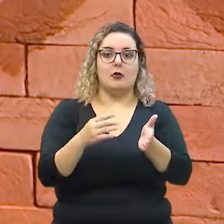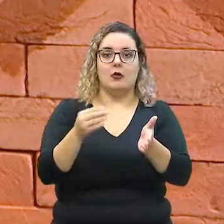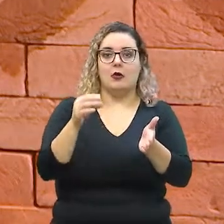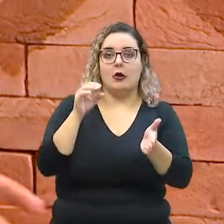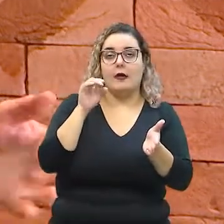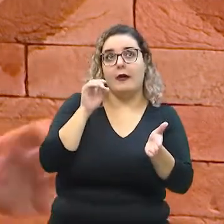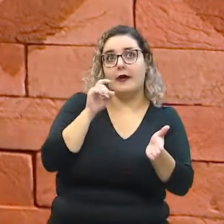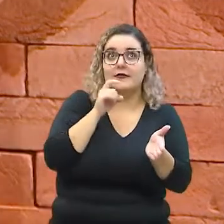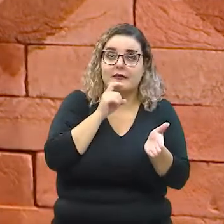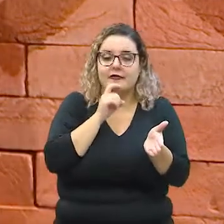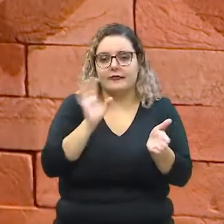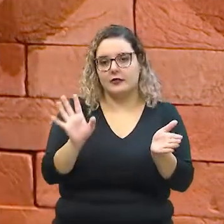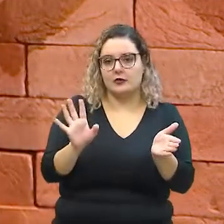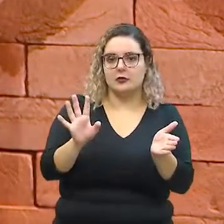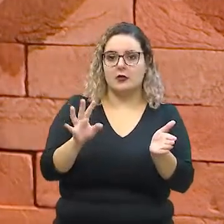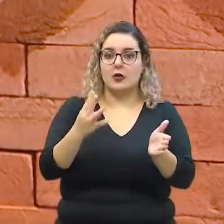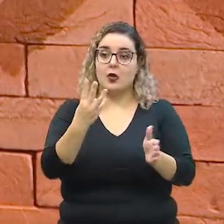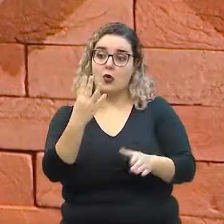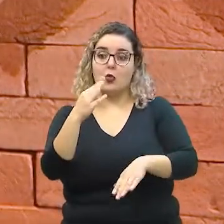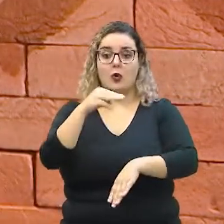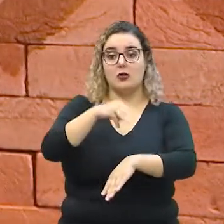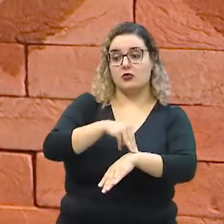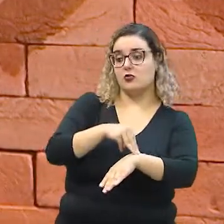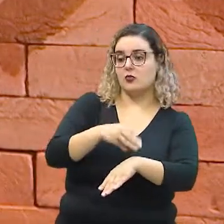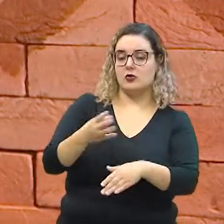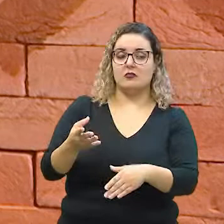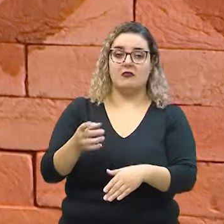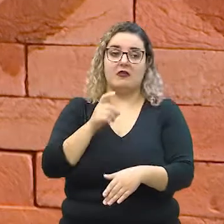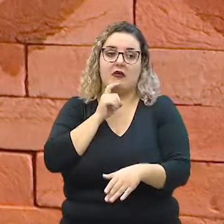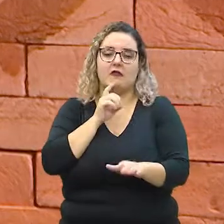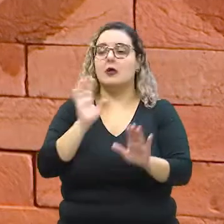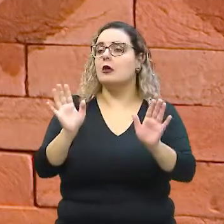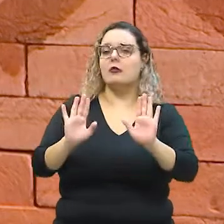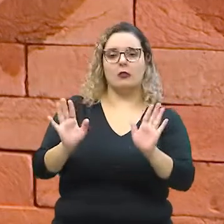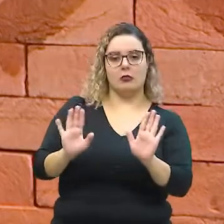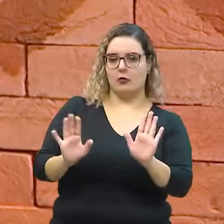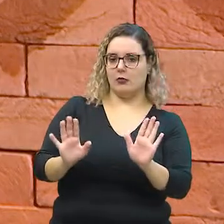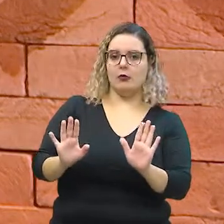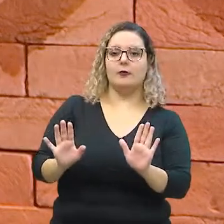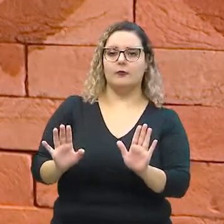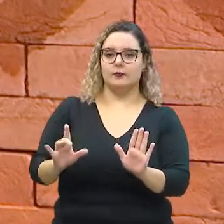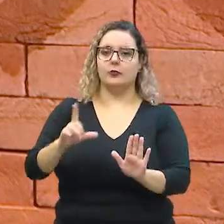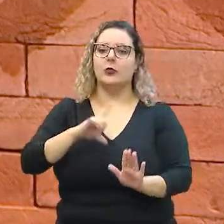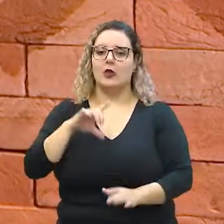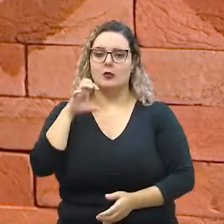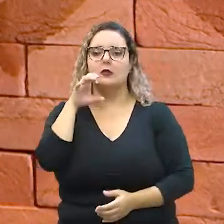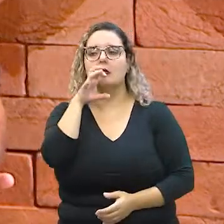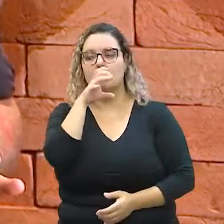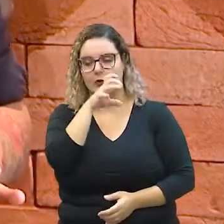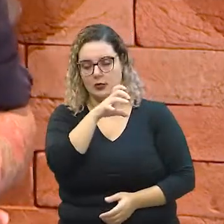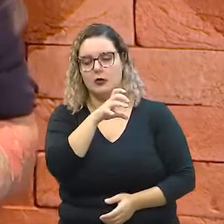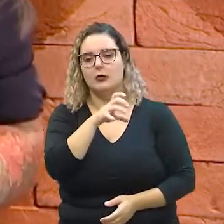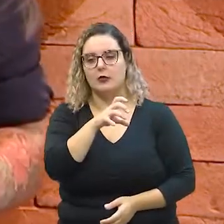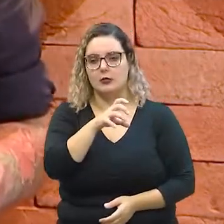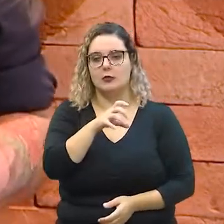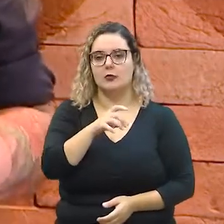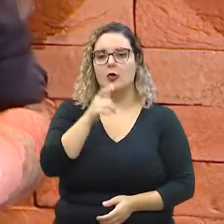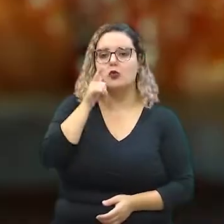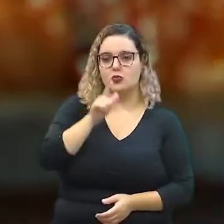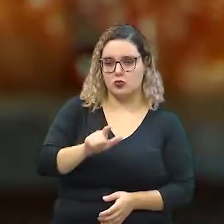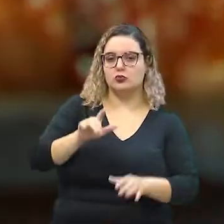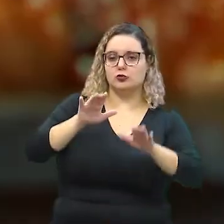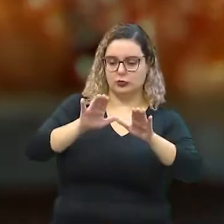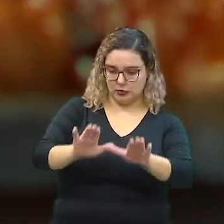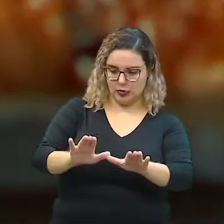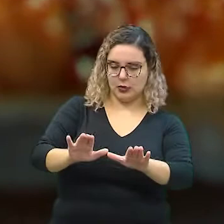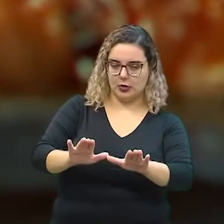tipo, eu vou tirar, vou esperar 4 minutos e aí ela vai ficar fria. Não vai, né? Ela tem calor suficiente para segurar. E aí